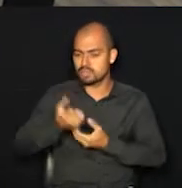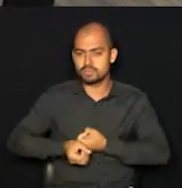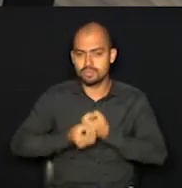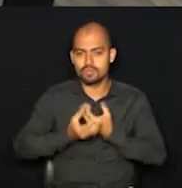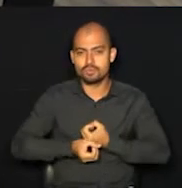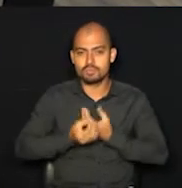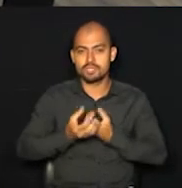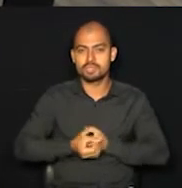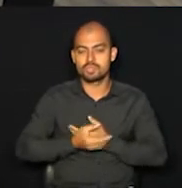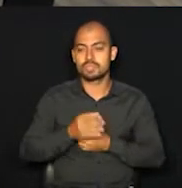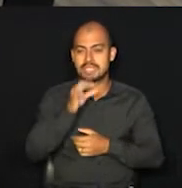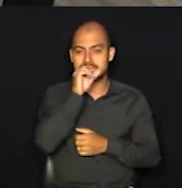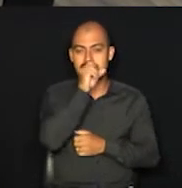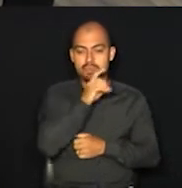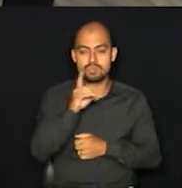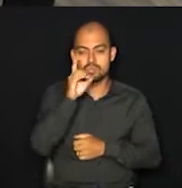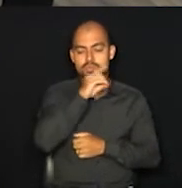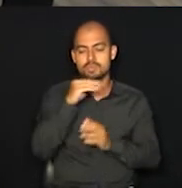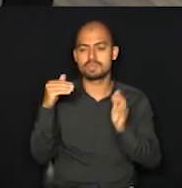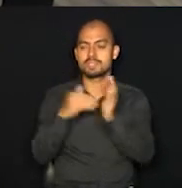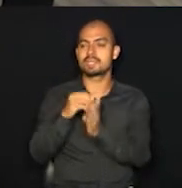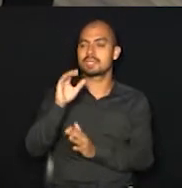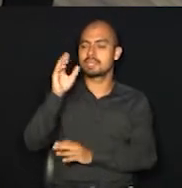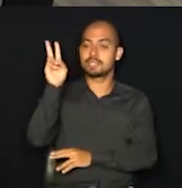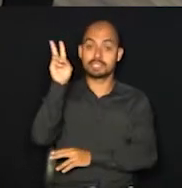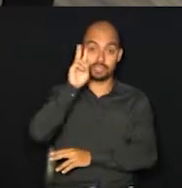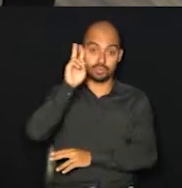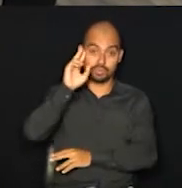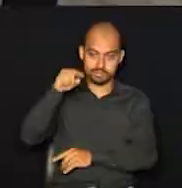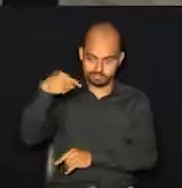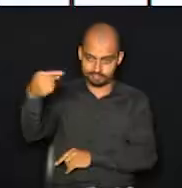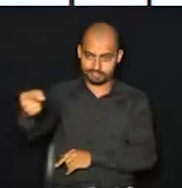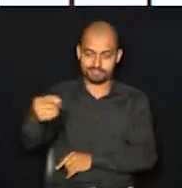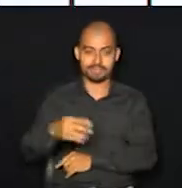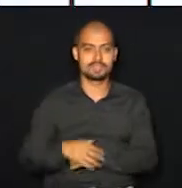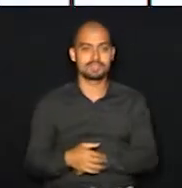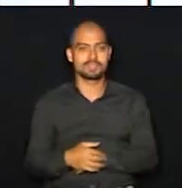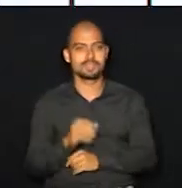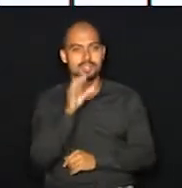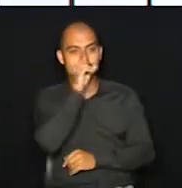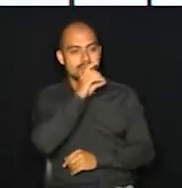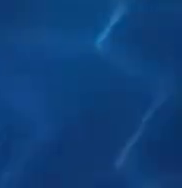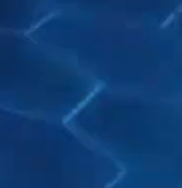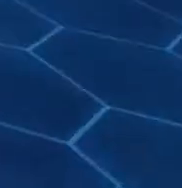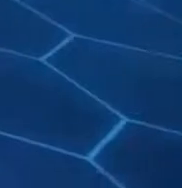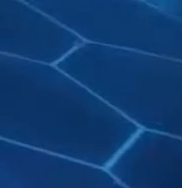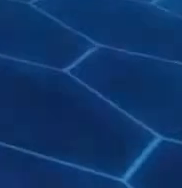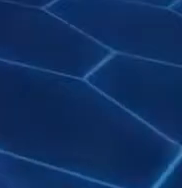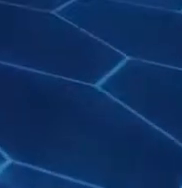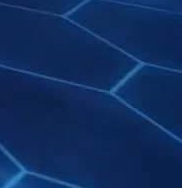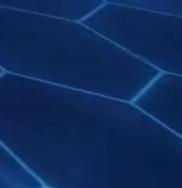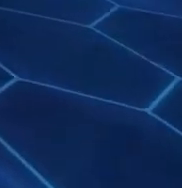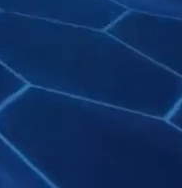informações. Ótimo fim de semana e até segunda-feira. Até segunda-feira, então, e um bom fim de semana para você.